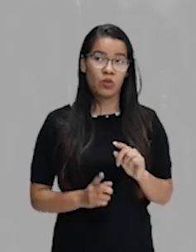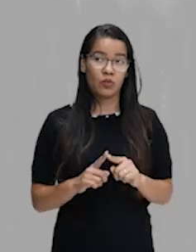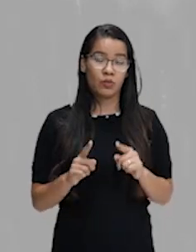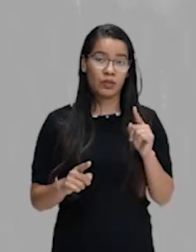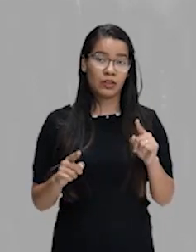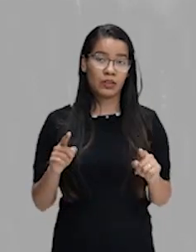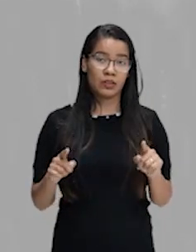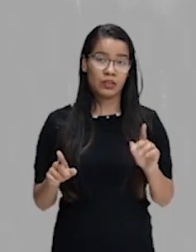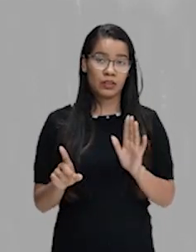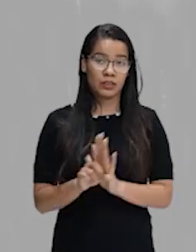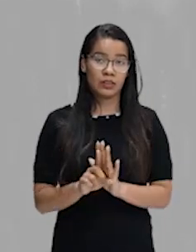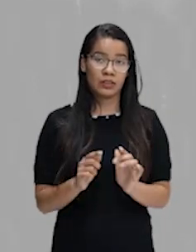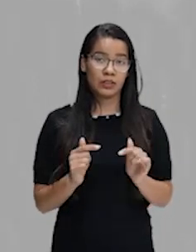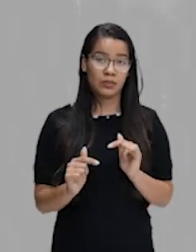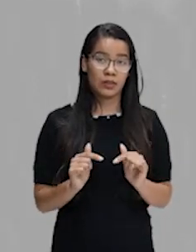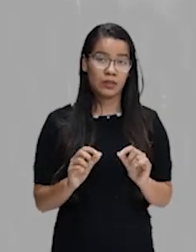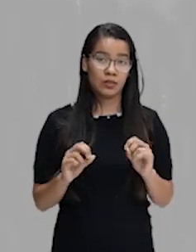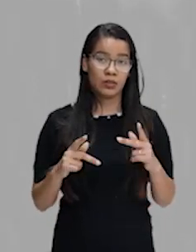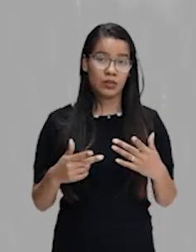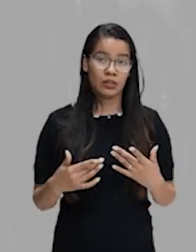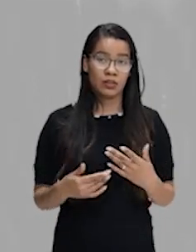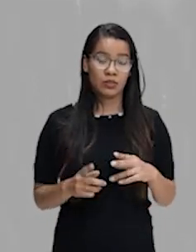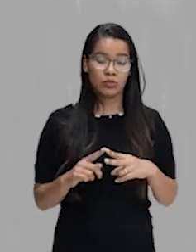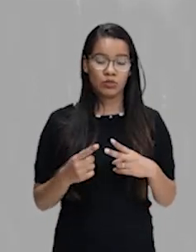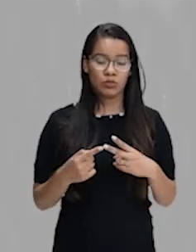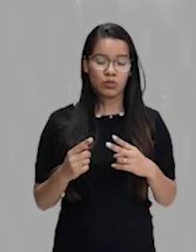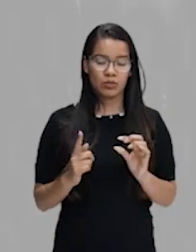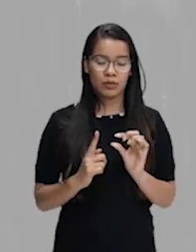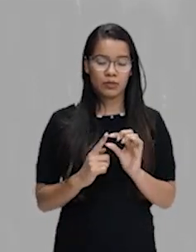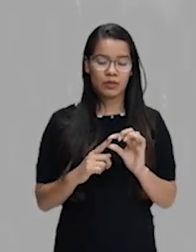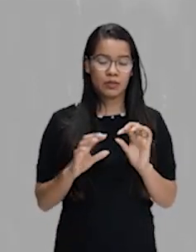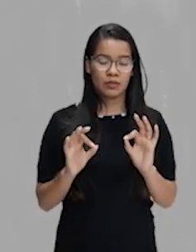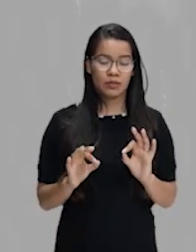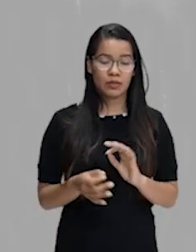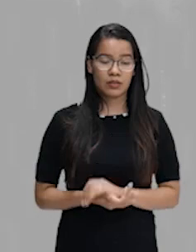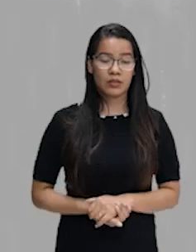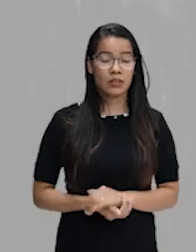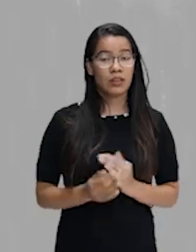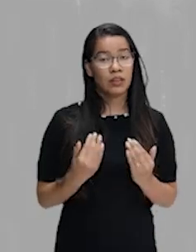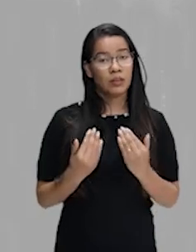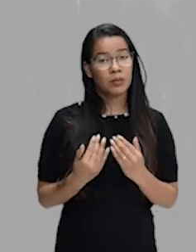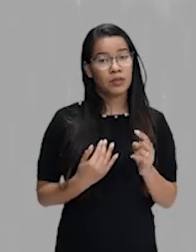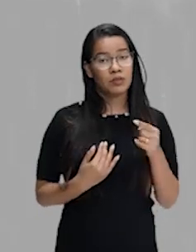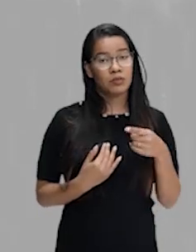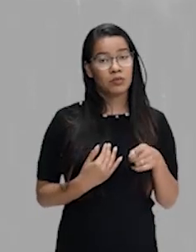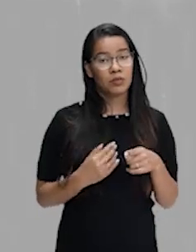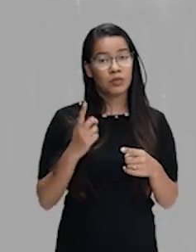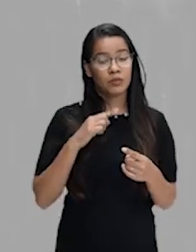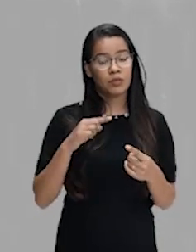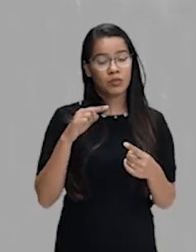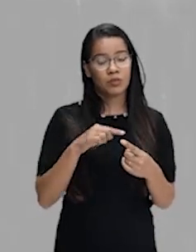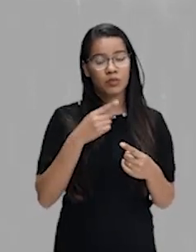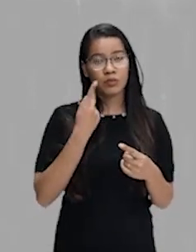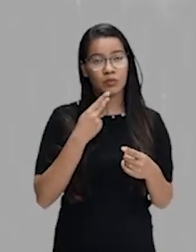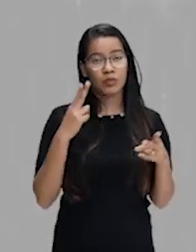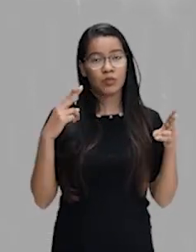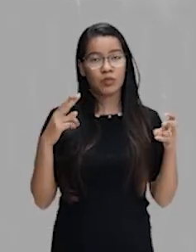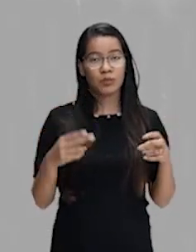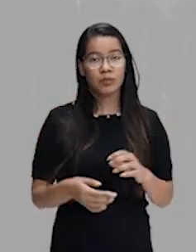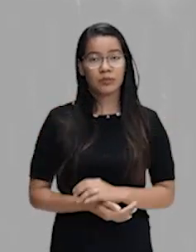flexibilização das leis trabalhistas, ok? Os 2 termos são corretos. Depende da tua intenção ao falar sobre o